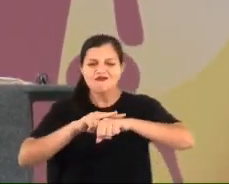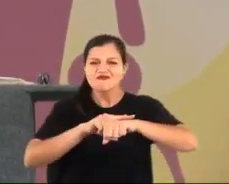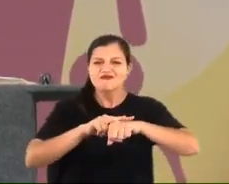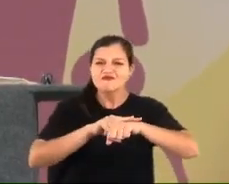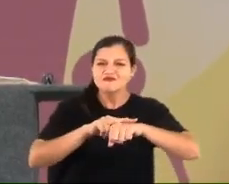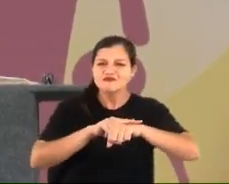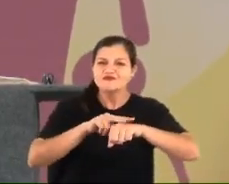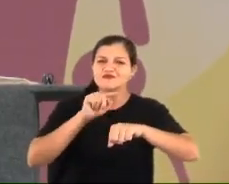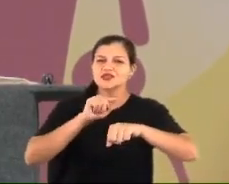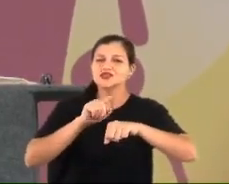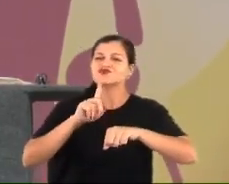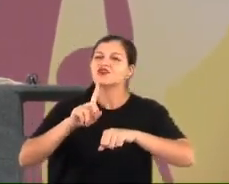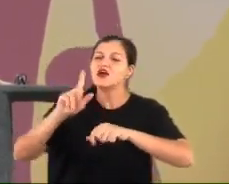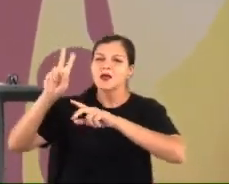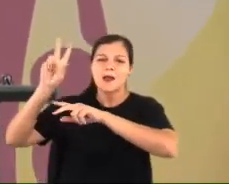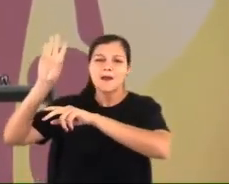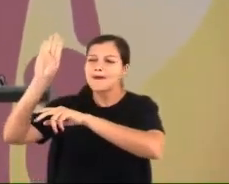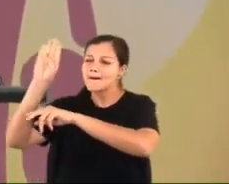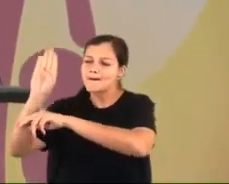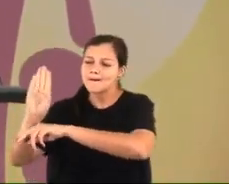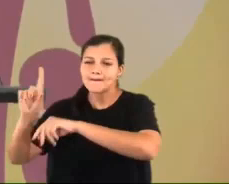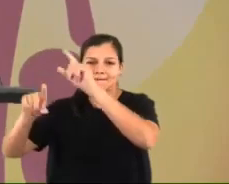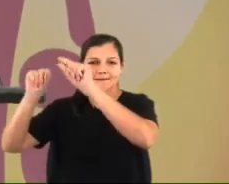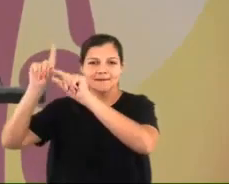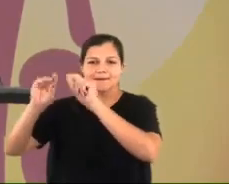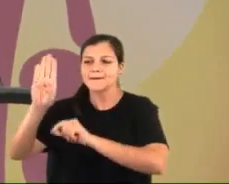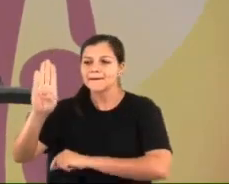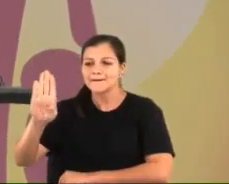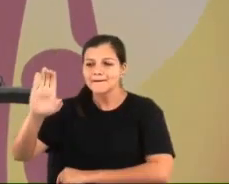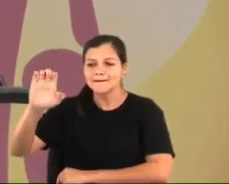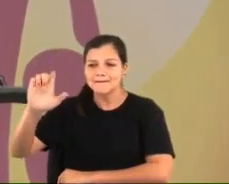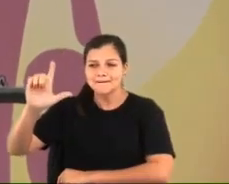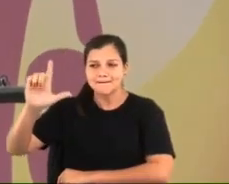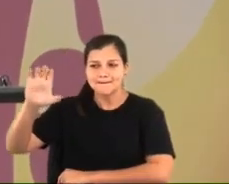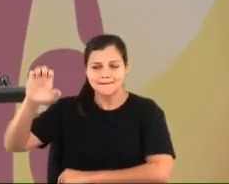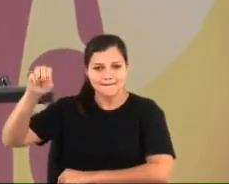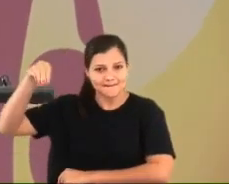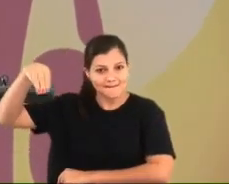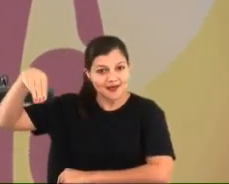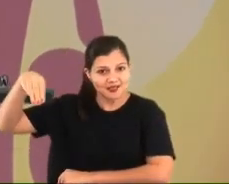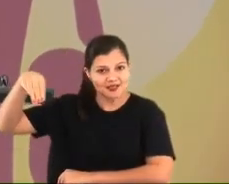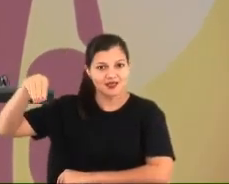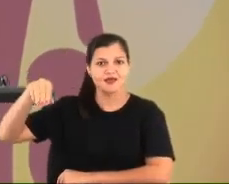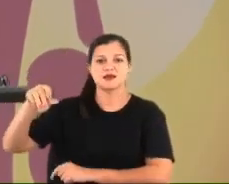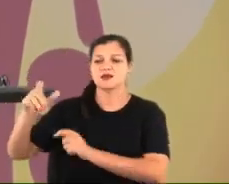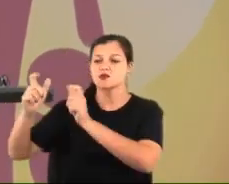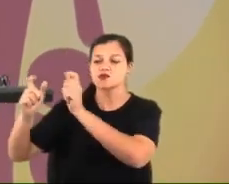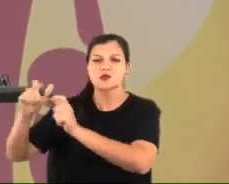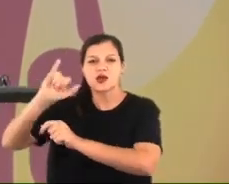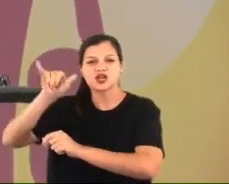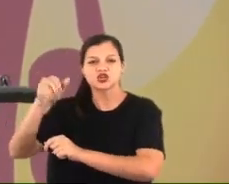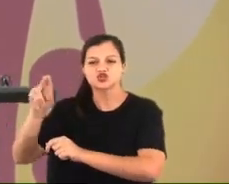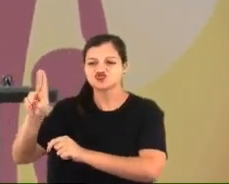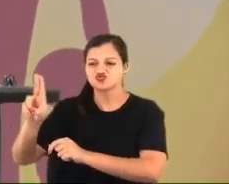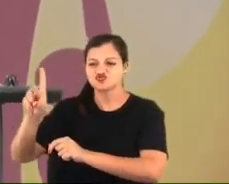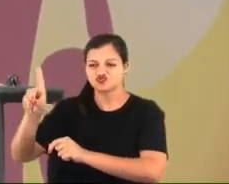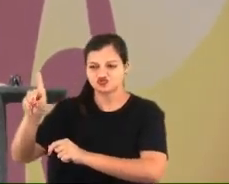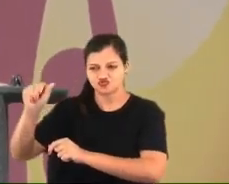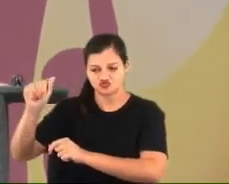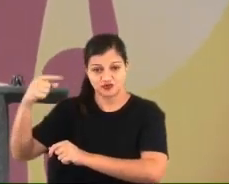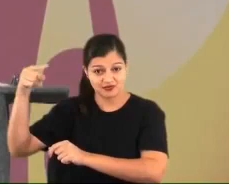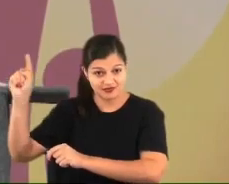de Belém de Judá. Ali, por um pastorzinho de ovelhas,